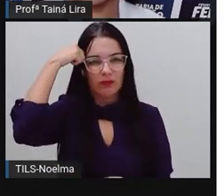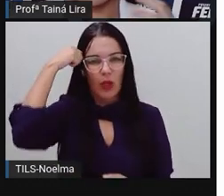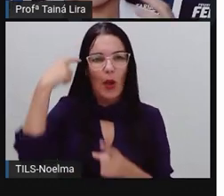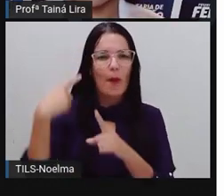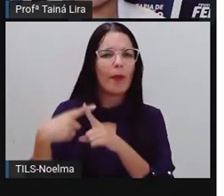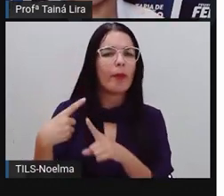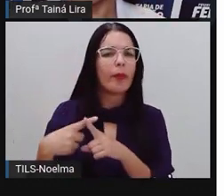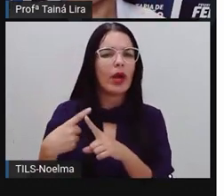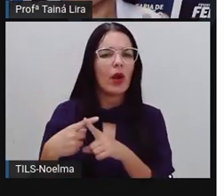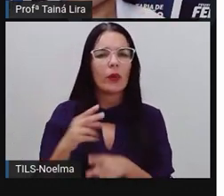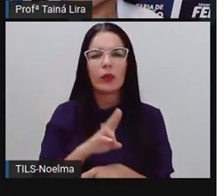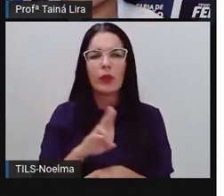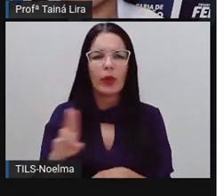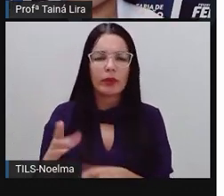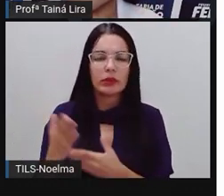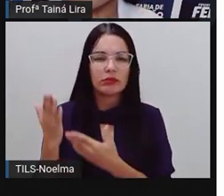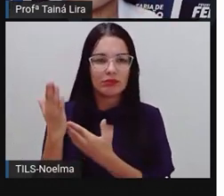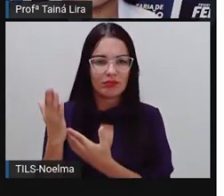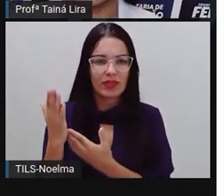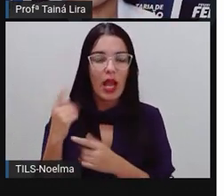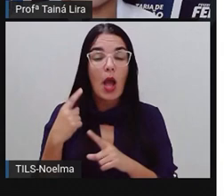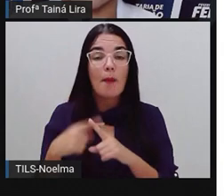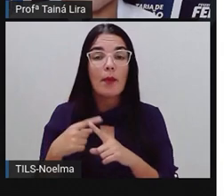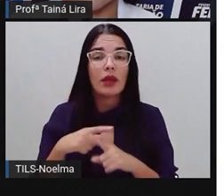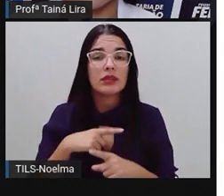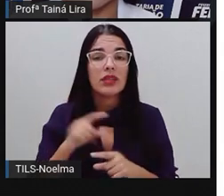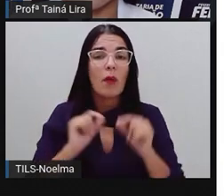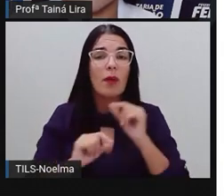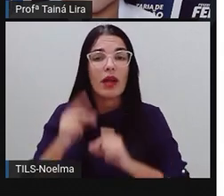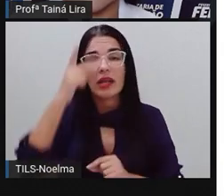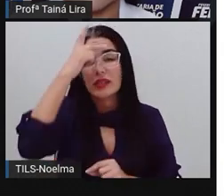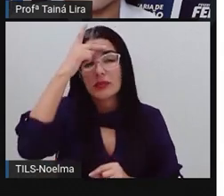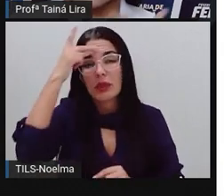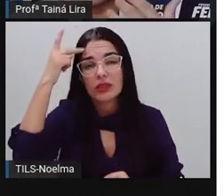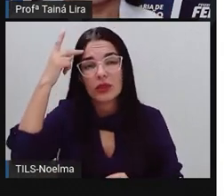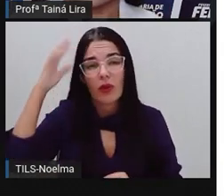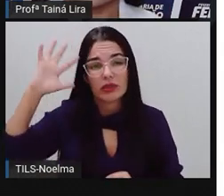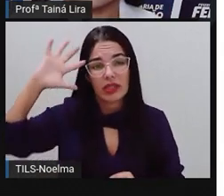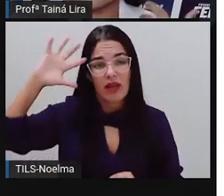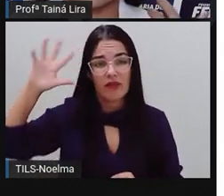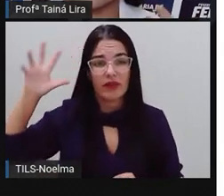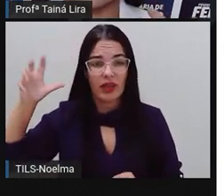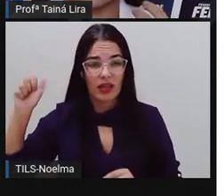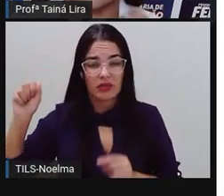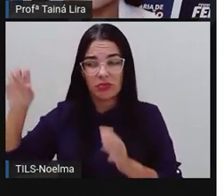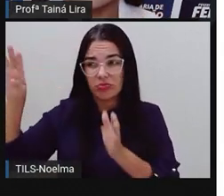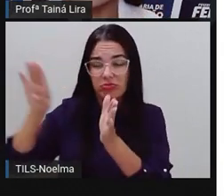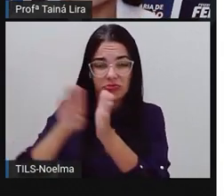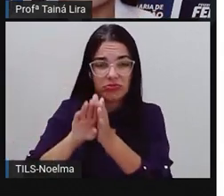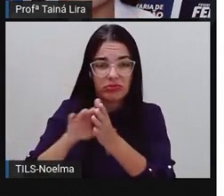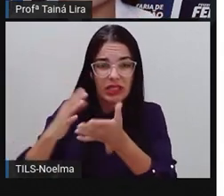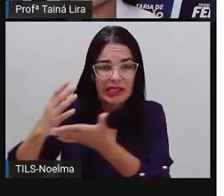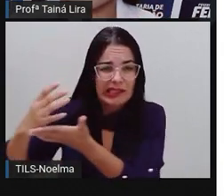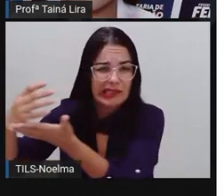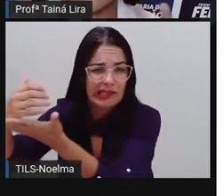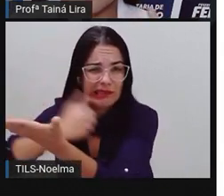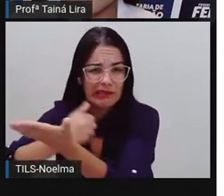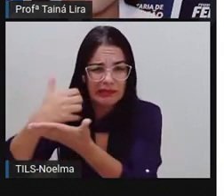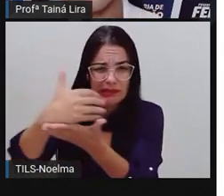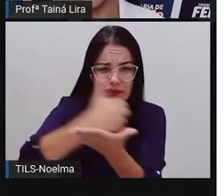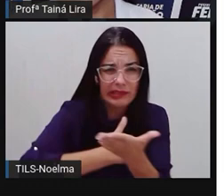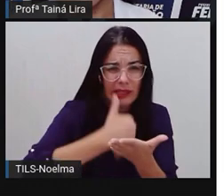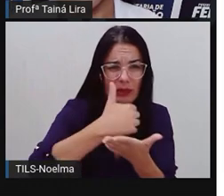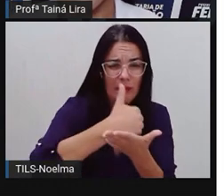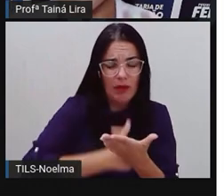onde tinham lá por uma certa e essas pessoas esses africanos foram trazidos né dentro